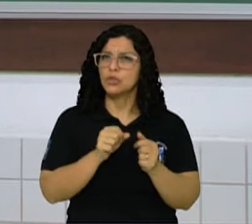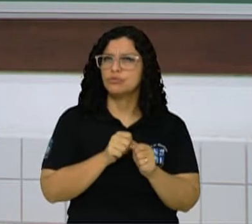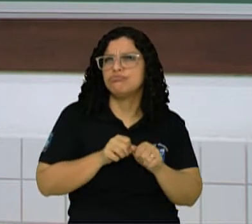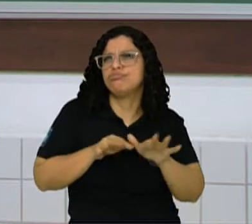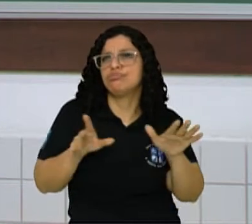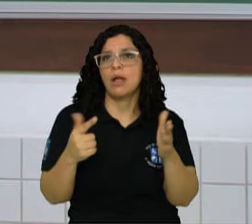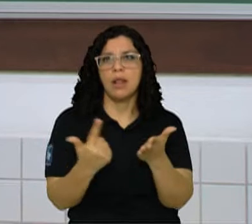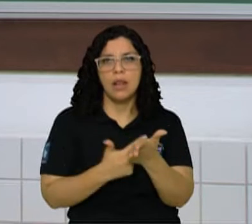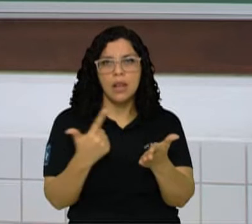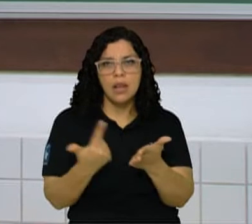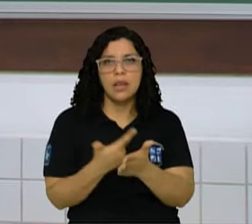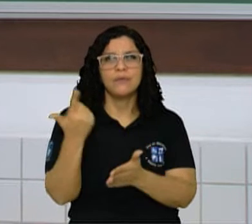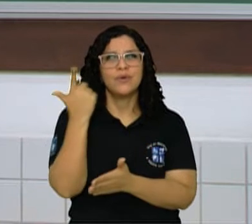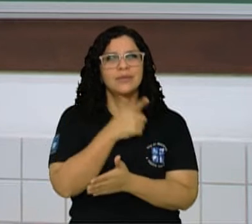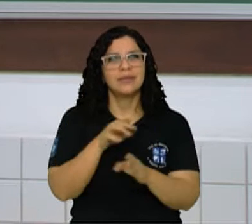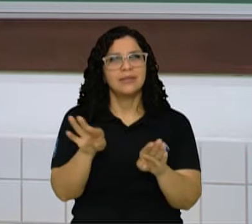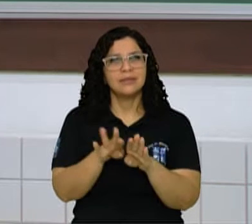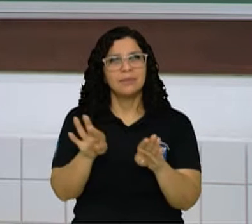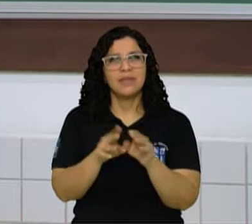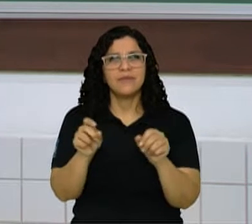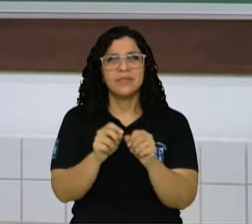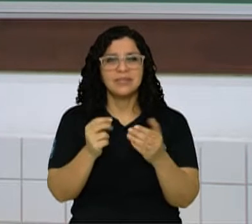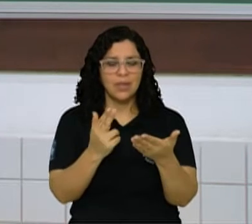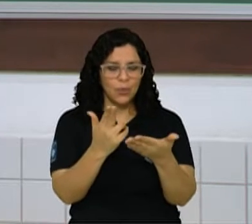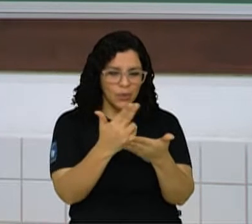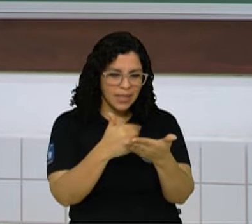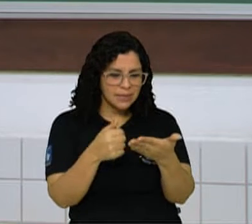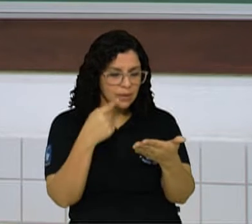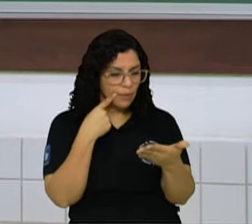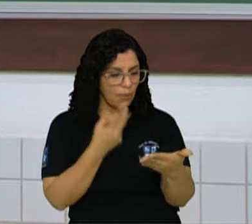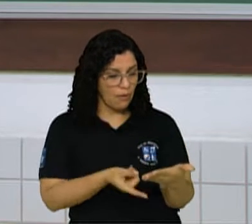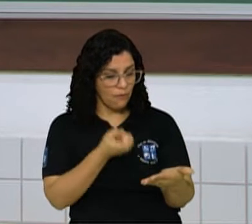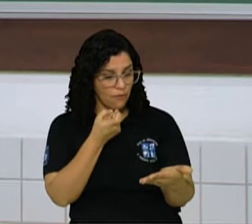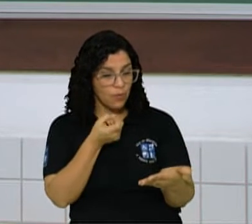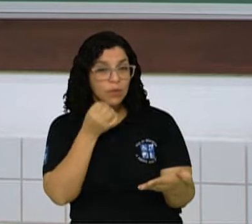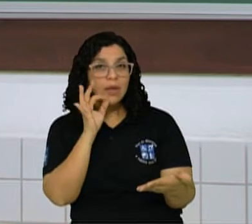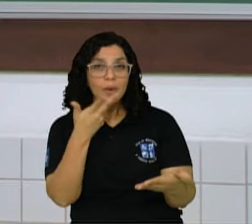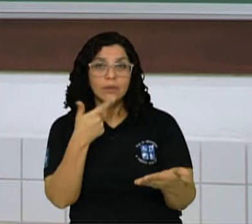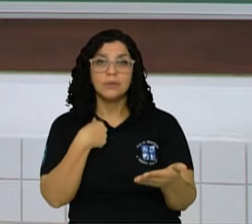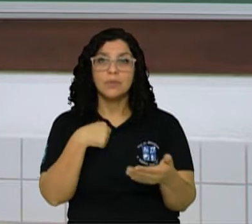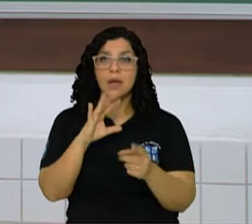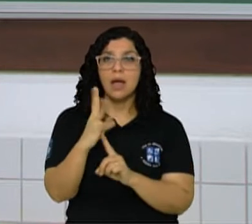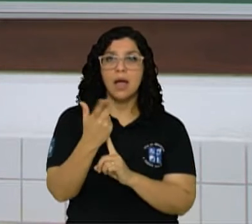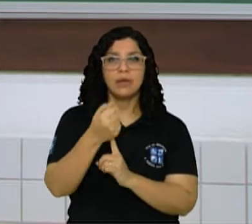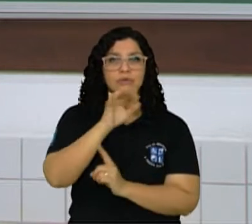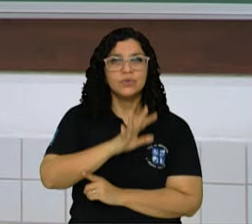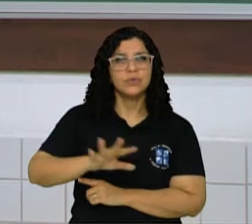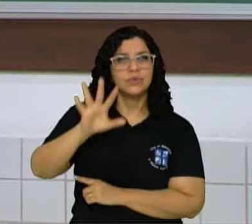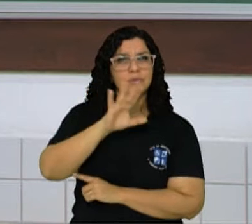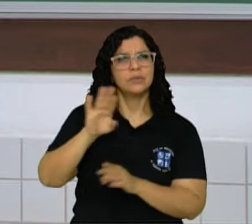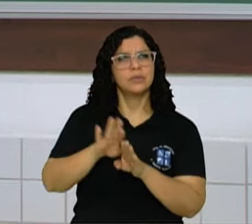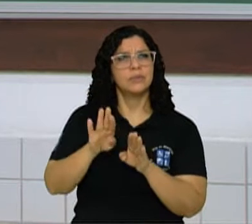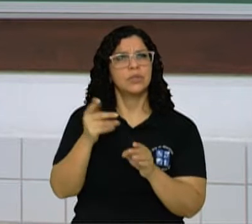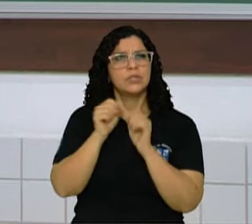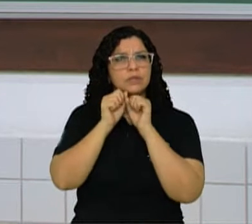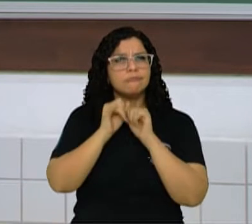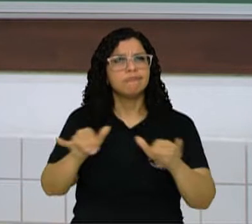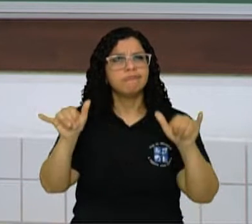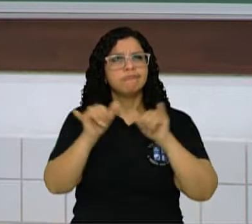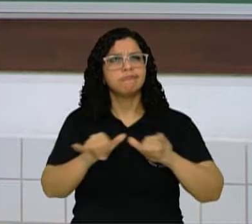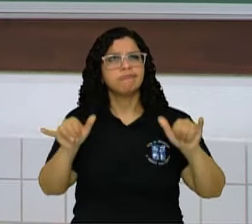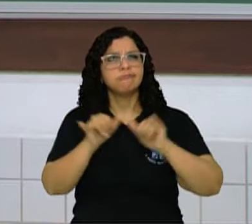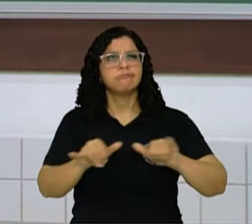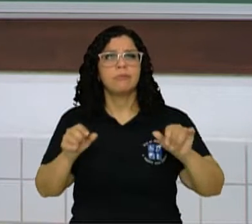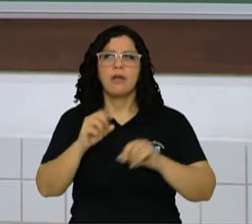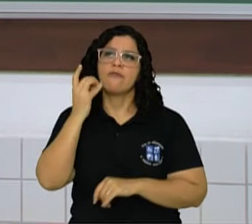de livros você conseguisse ver as ideias que estavam acontecendo. Então a arte, de uma forma geral, ela conseguiu ser